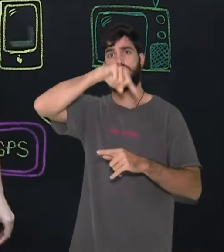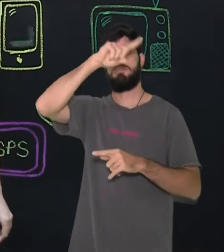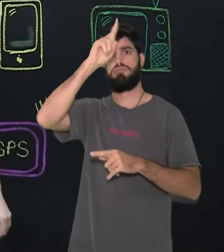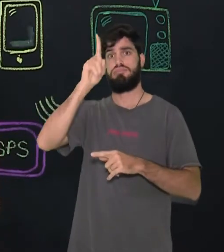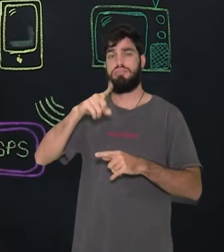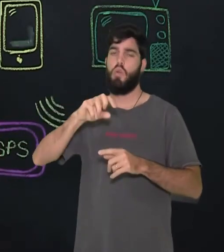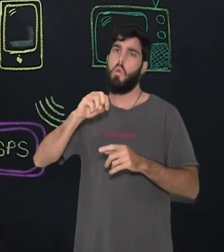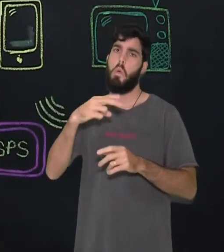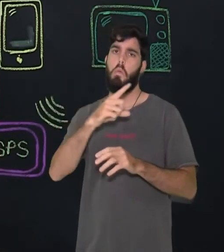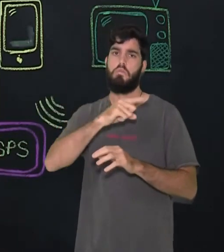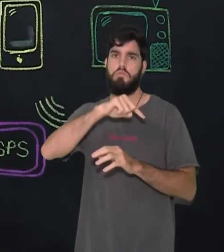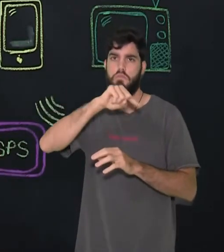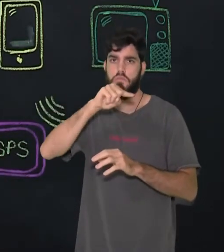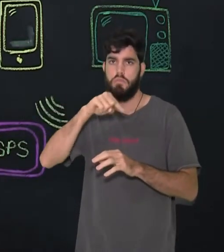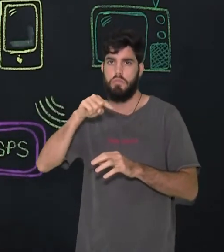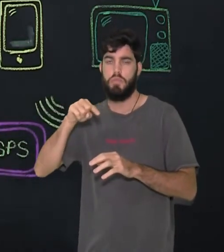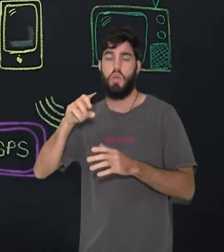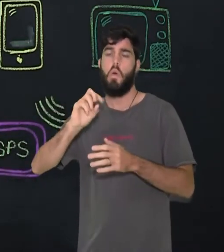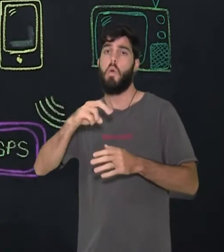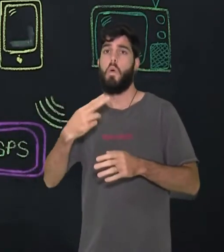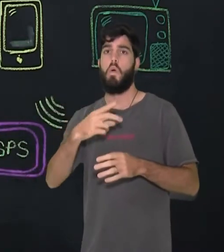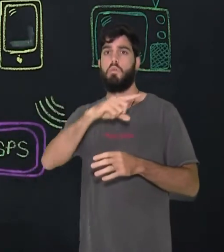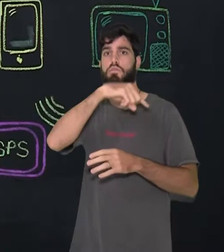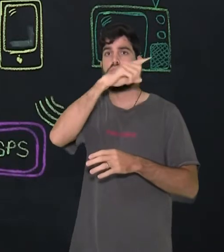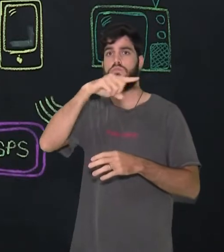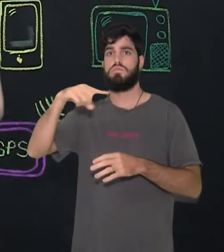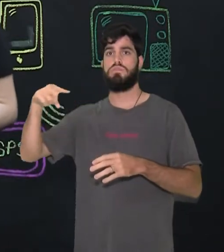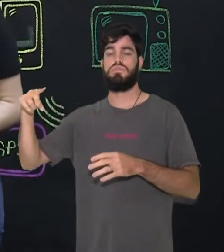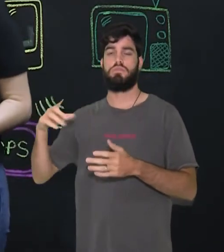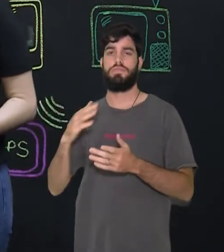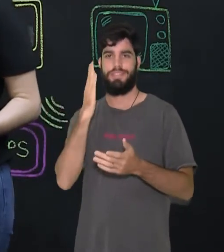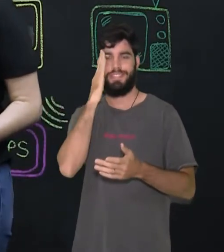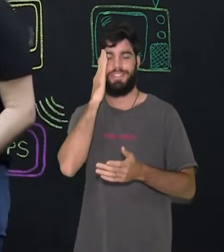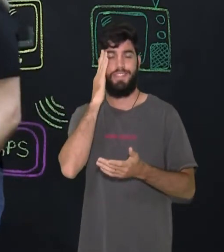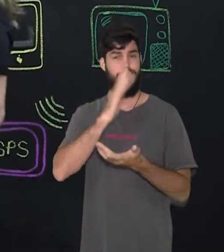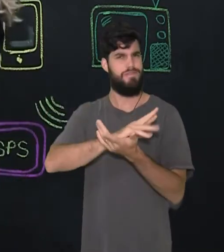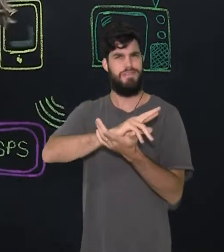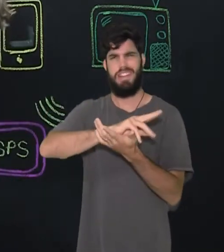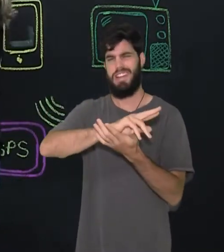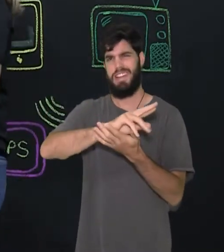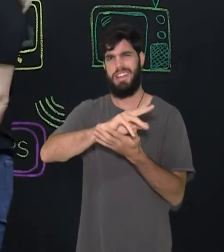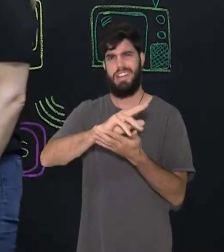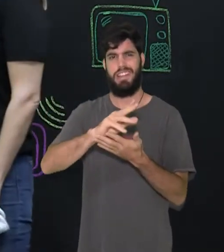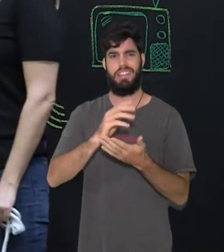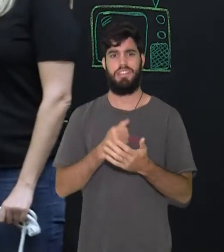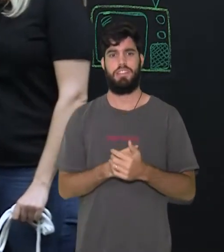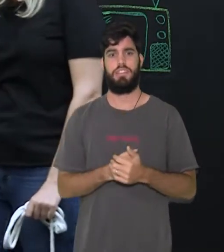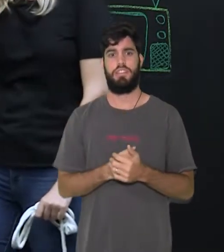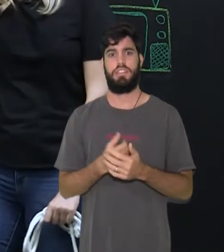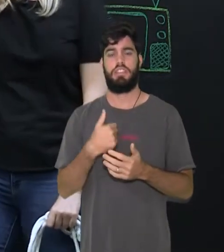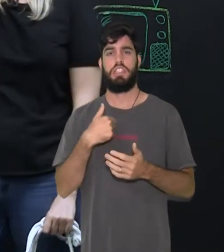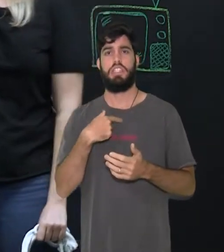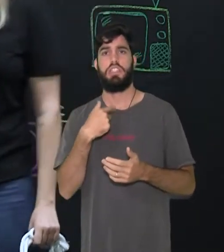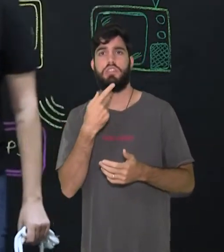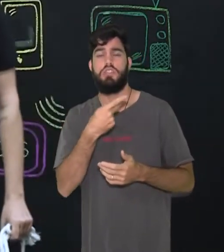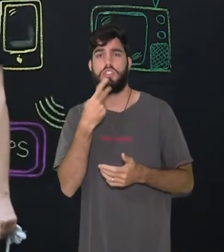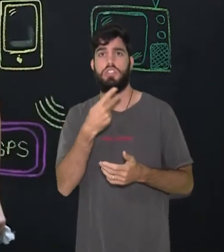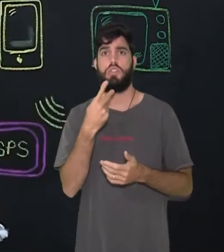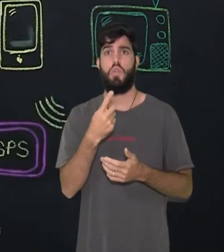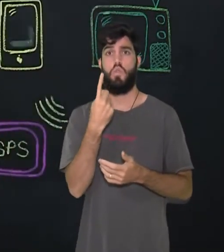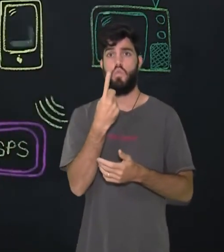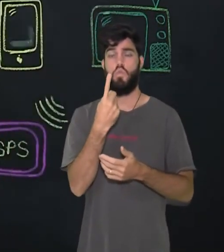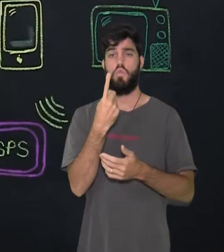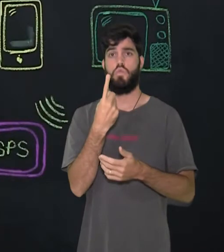vários períodozinhos, enfim, tem vários. Quando a gente pensa na frequência, eu estou dizendo o quê? Que em um